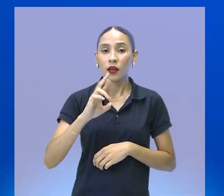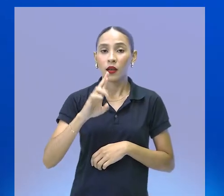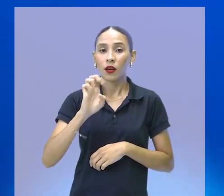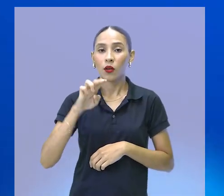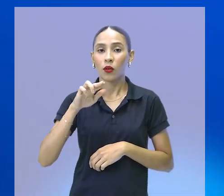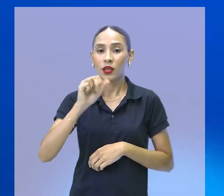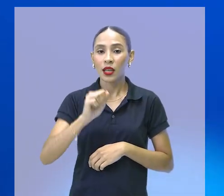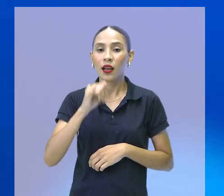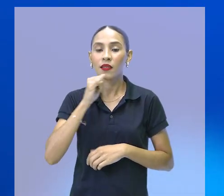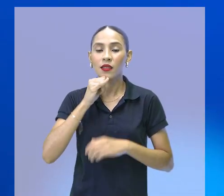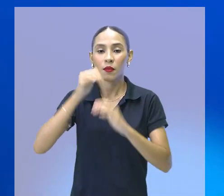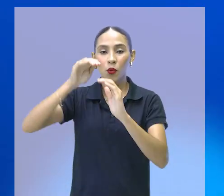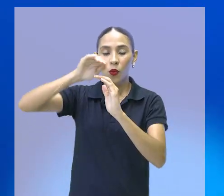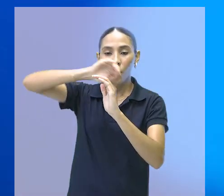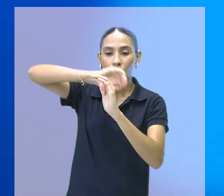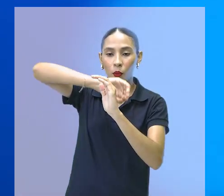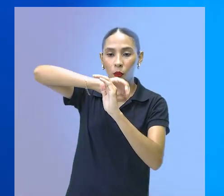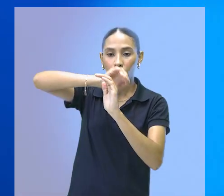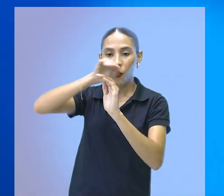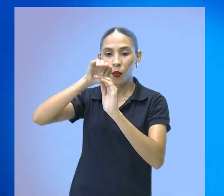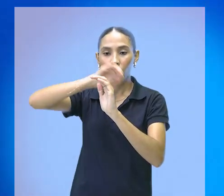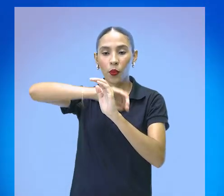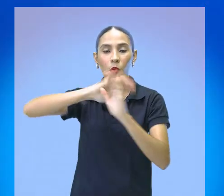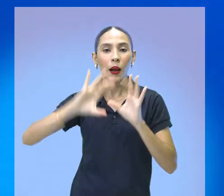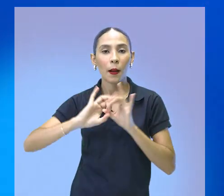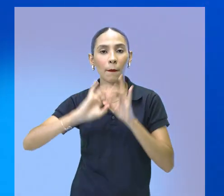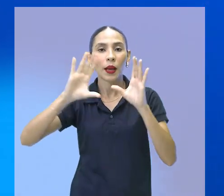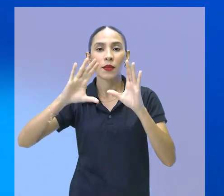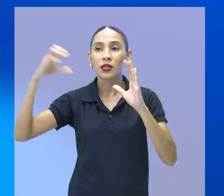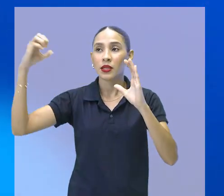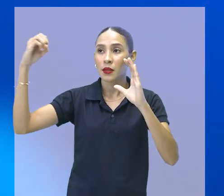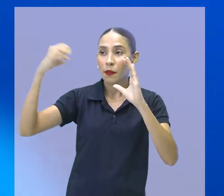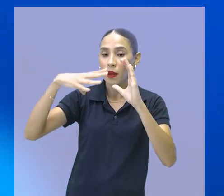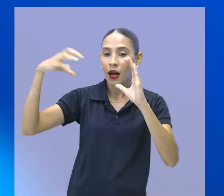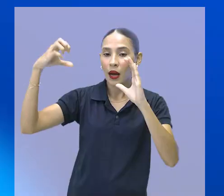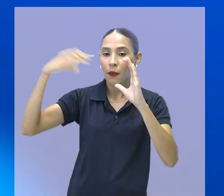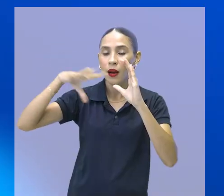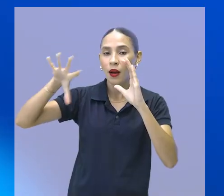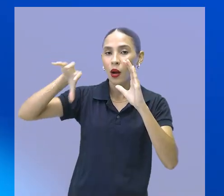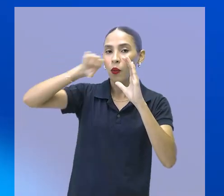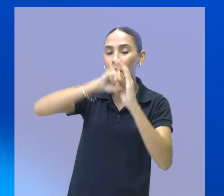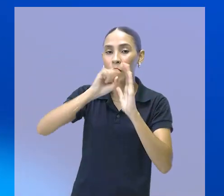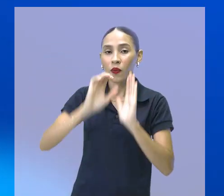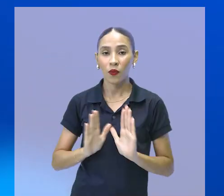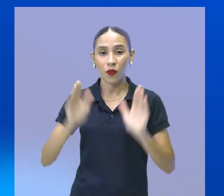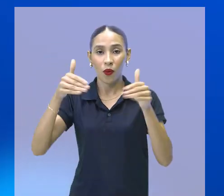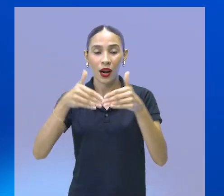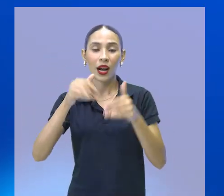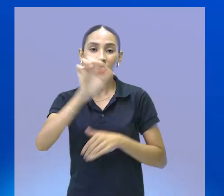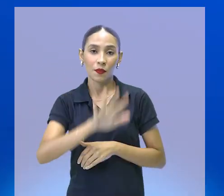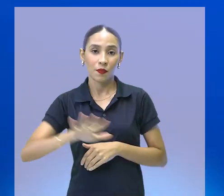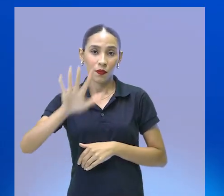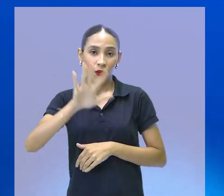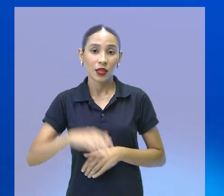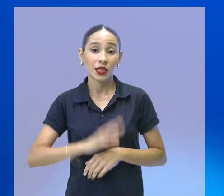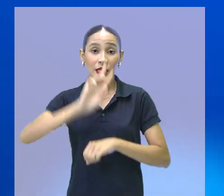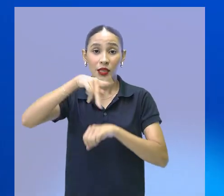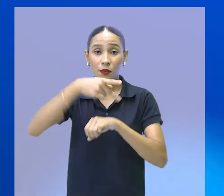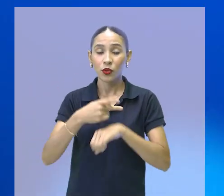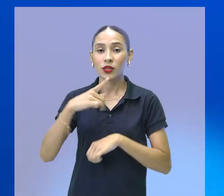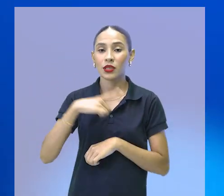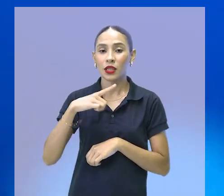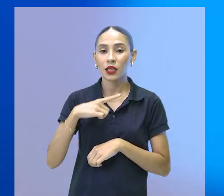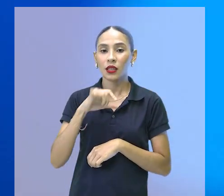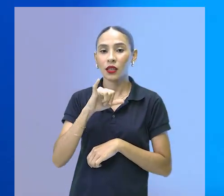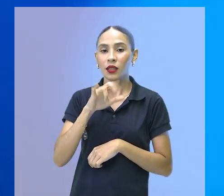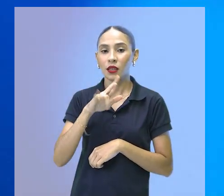camada transparente que permite a entrada da luz e ajuda a focar essa imagem. Logo em seguida temos a íris,